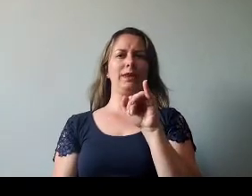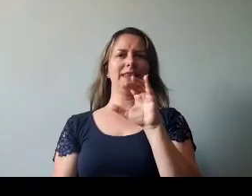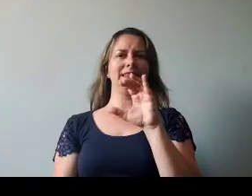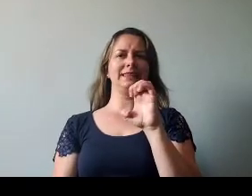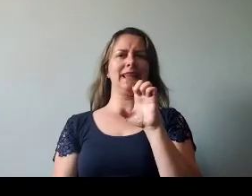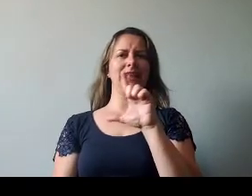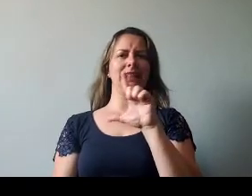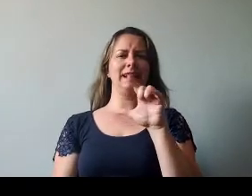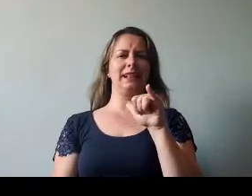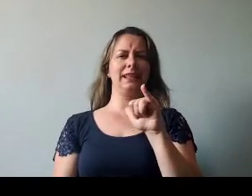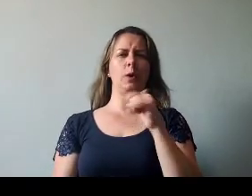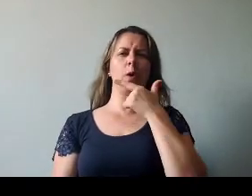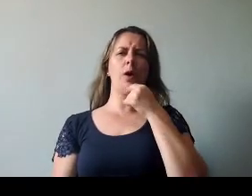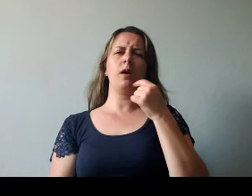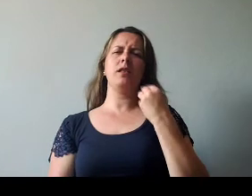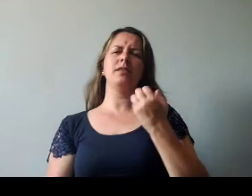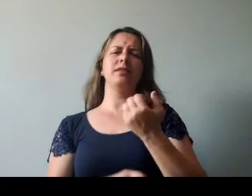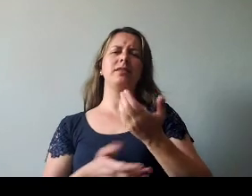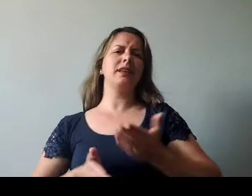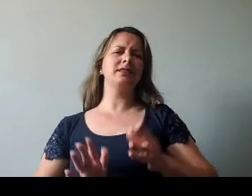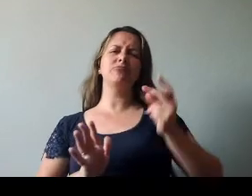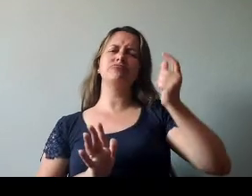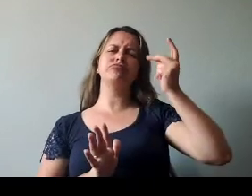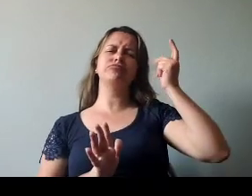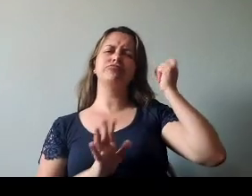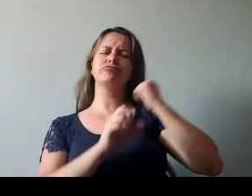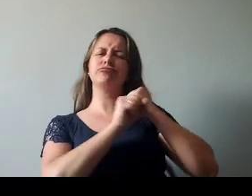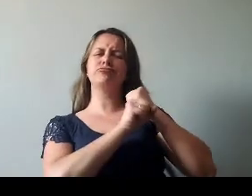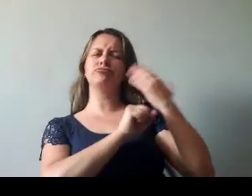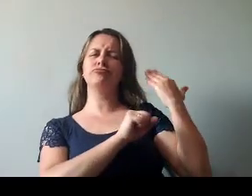1608, né?